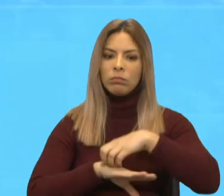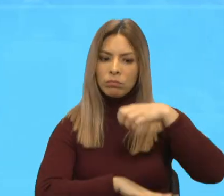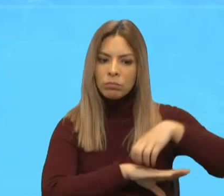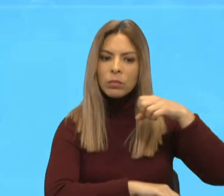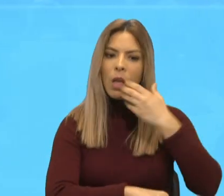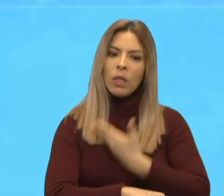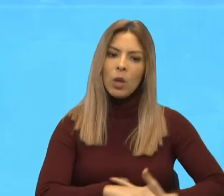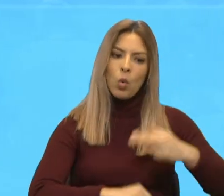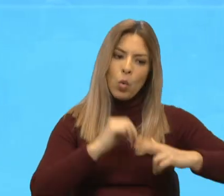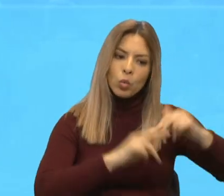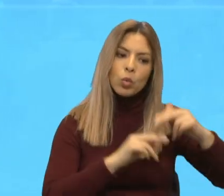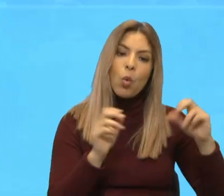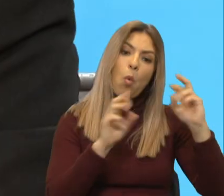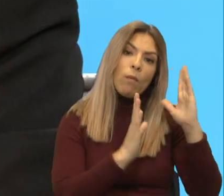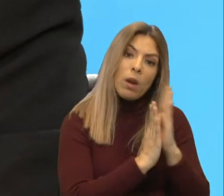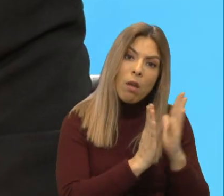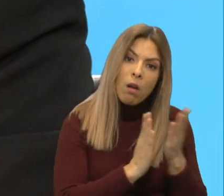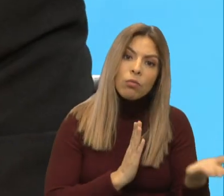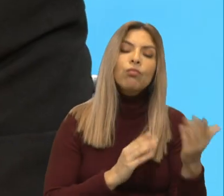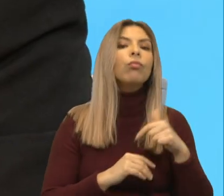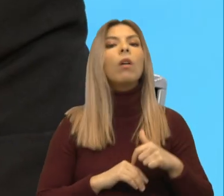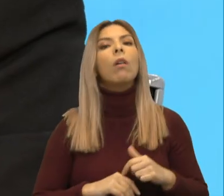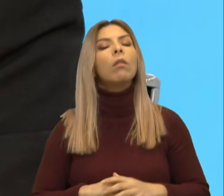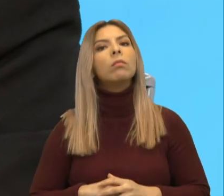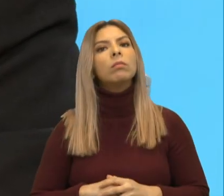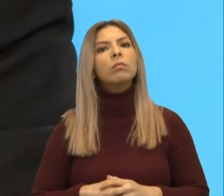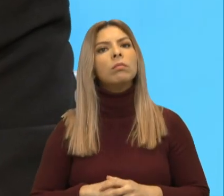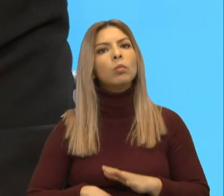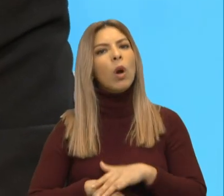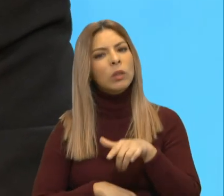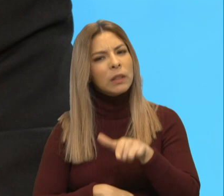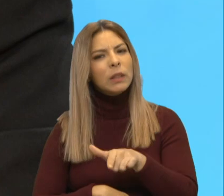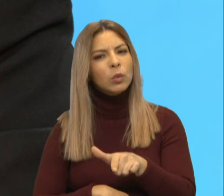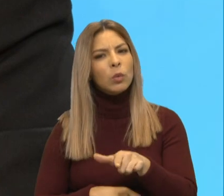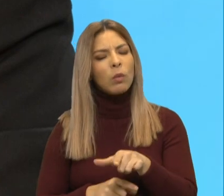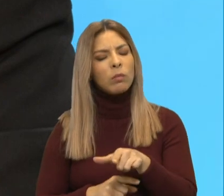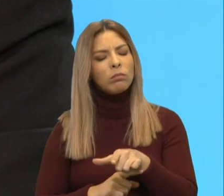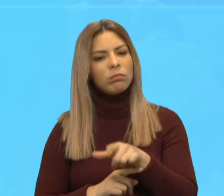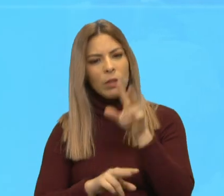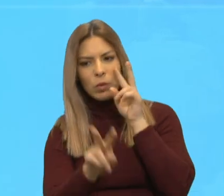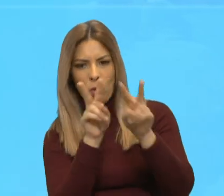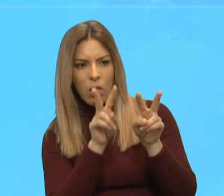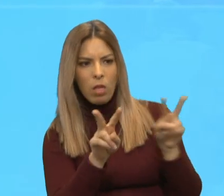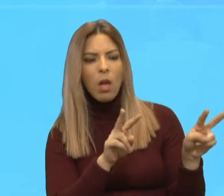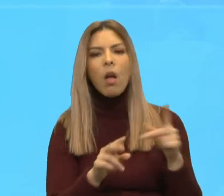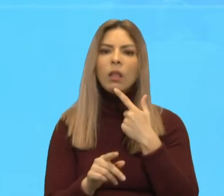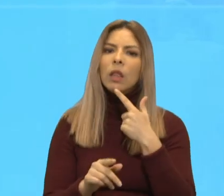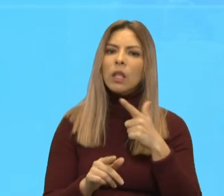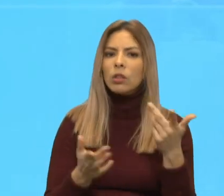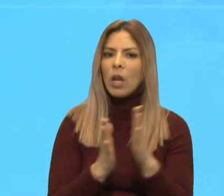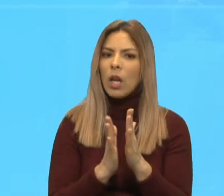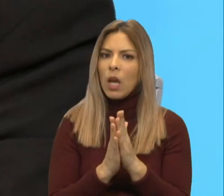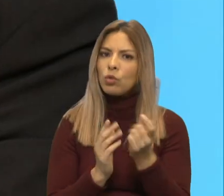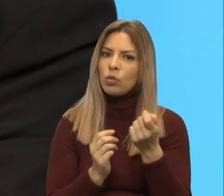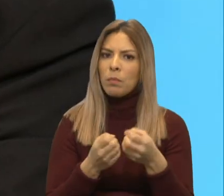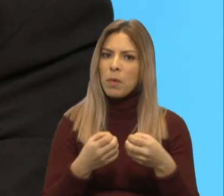por construção de novas igrejas. Por isso, também por esses sinais, é a Igreja em crescimento na diocese? Eu